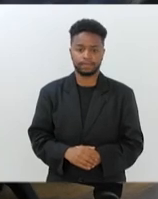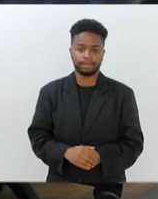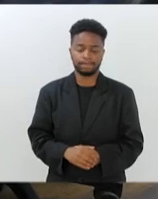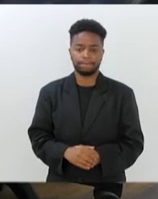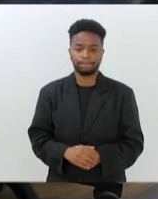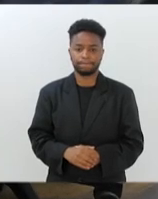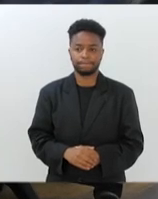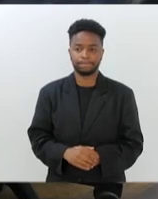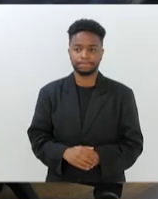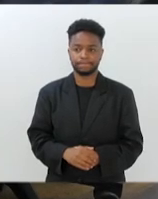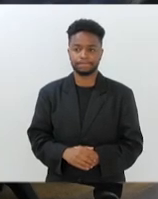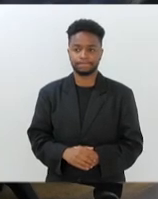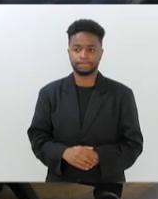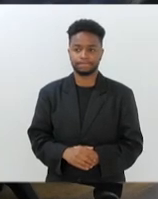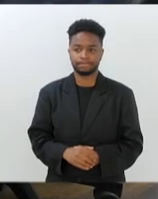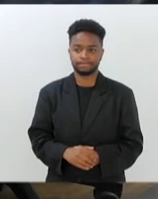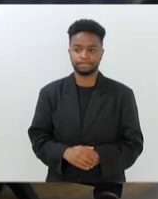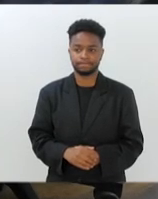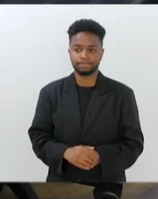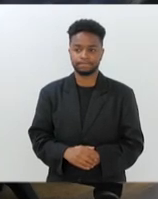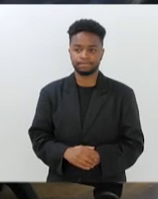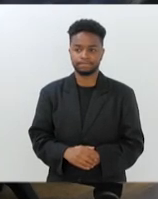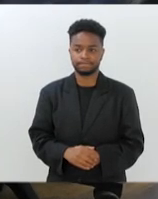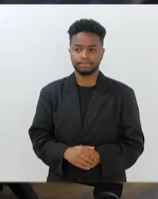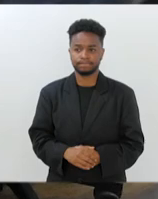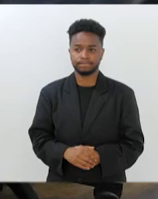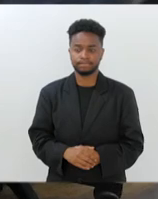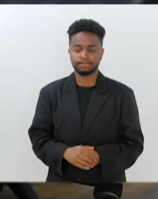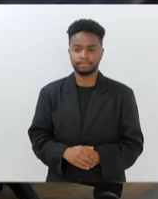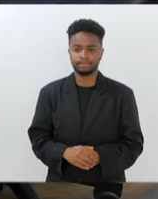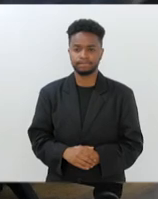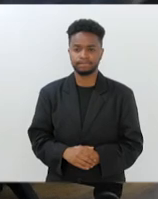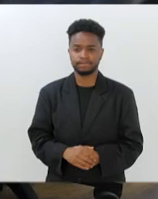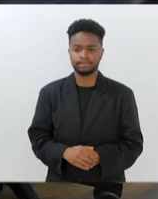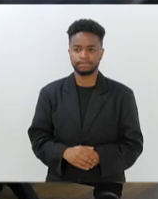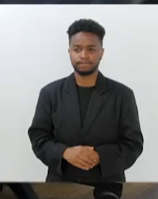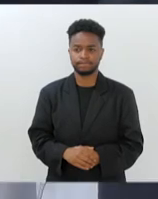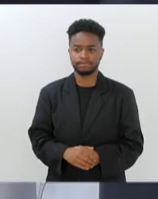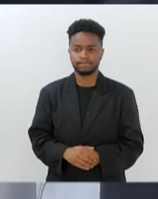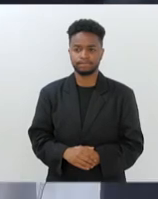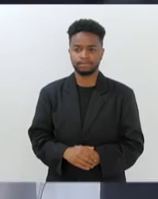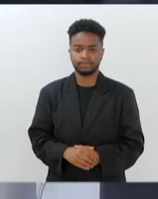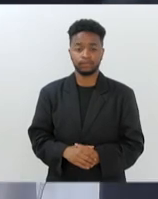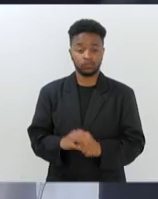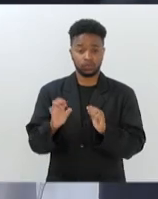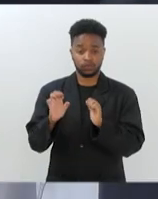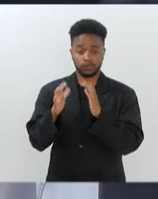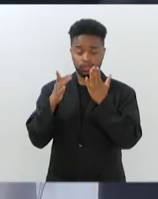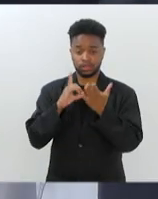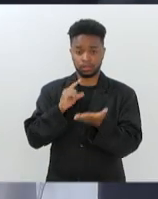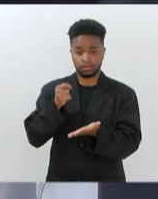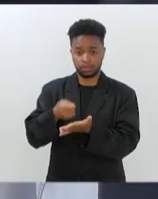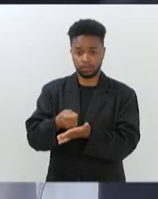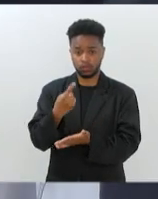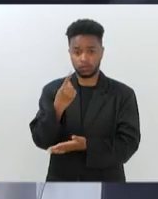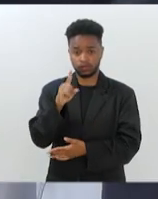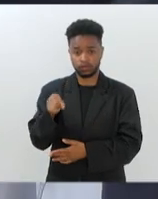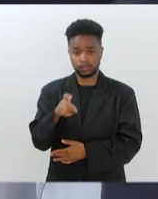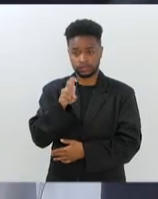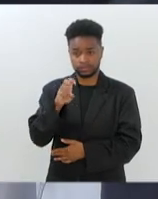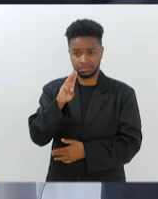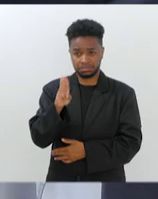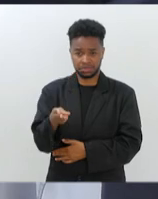vamos ao evento do grupo Lead tem um patrocínio de 1,5 milhão um de